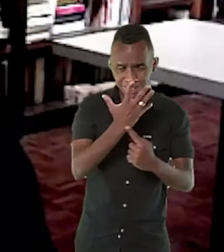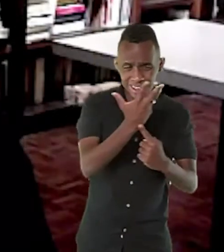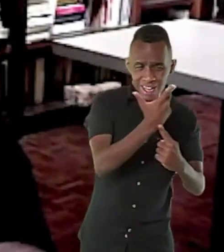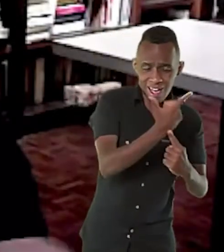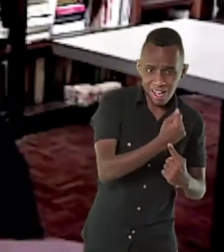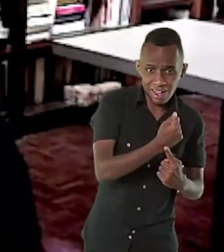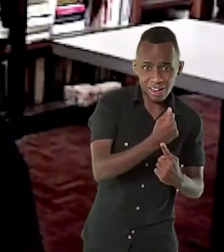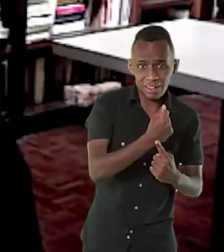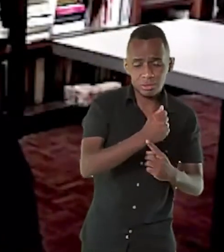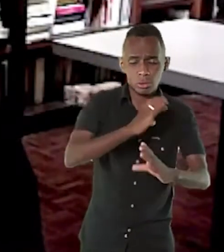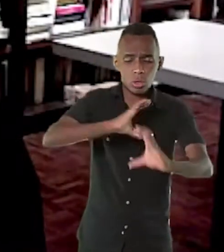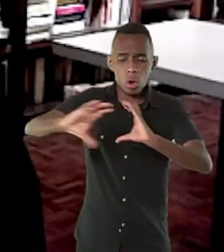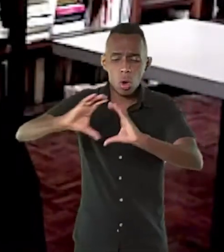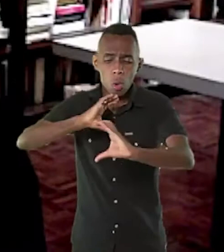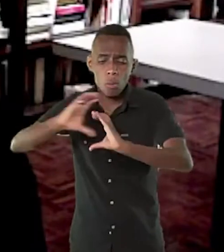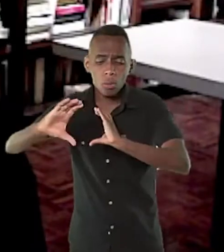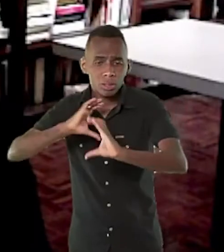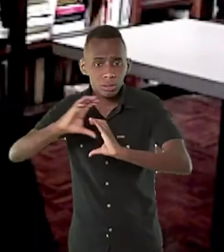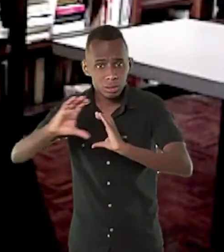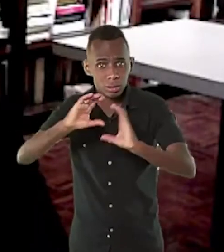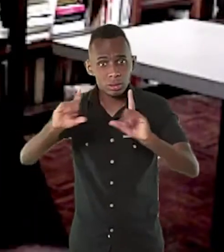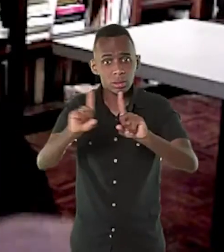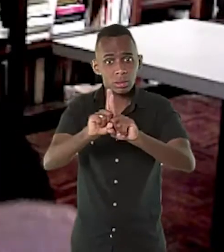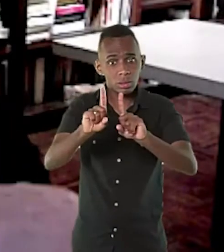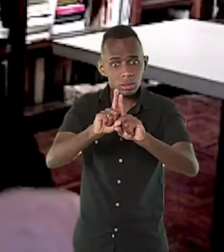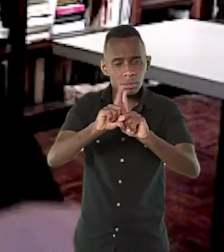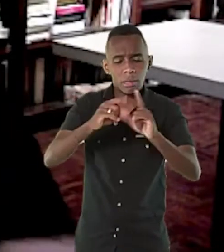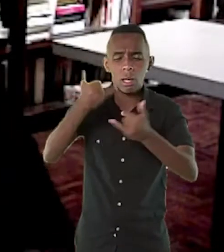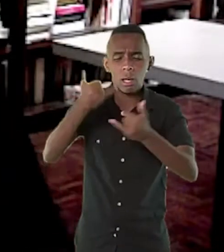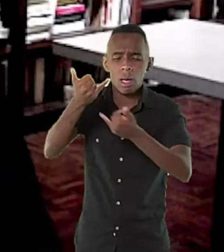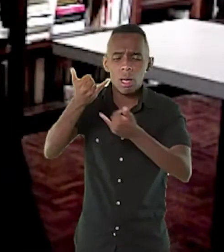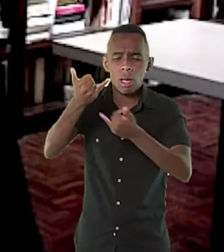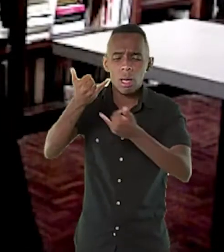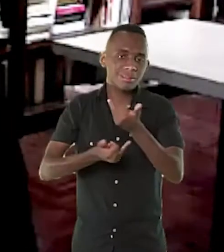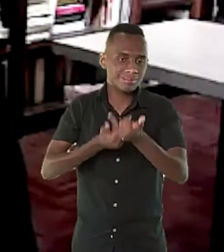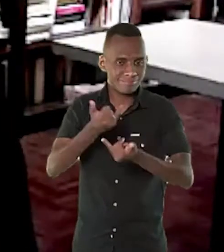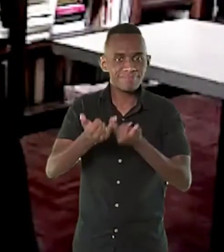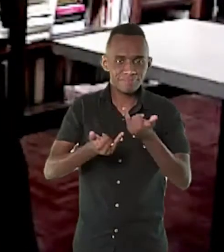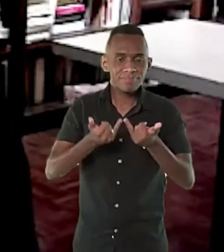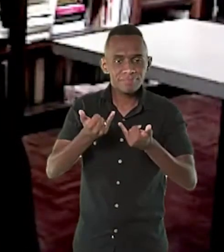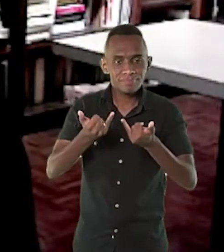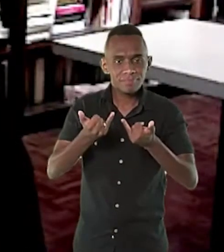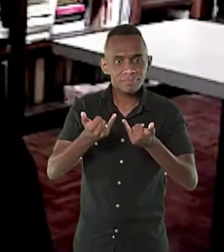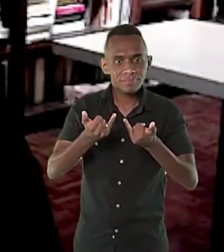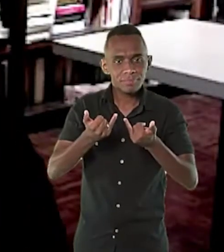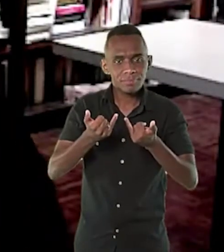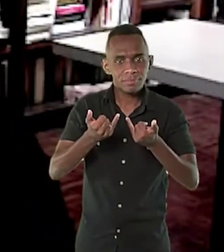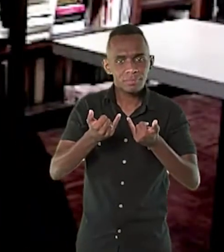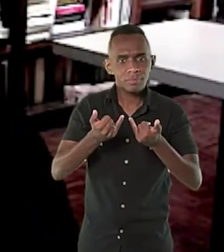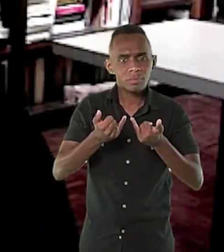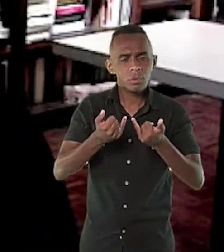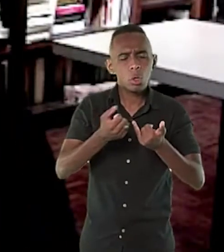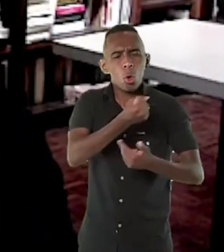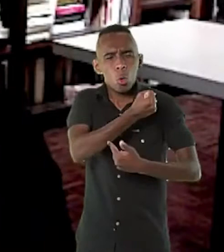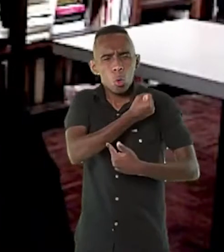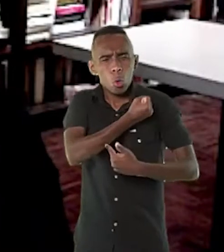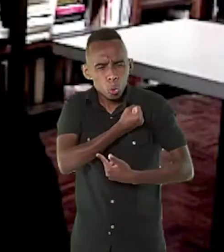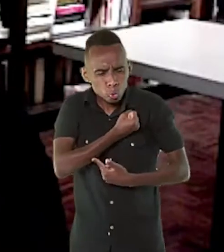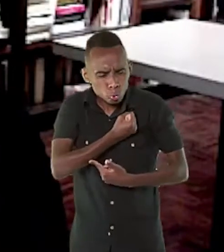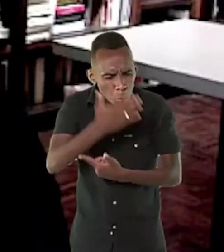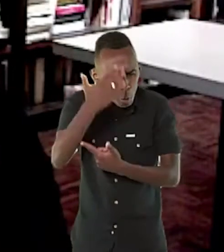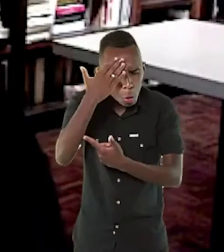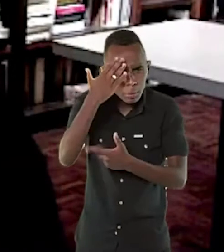arte, a comunicação e o entretenimento, as rotinas algorítmicas que